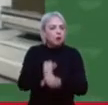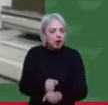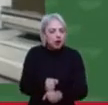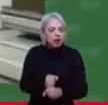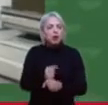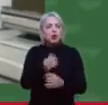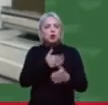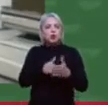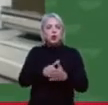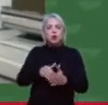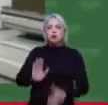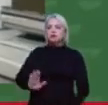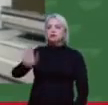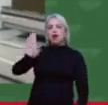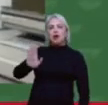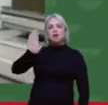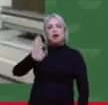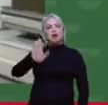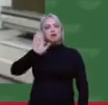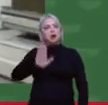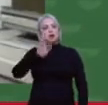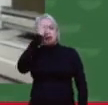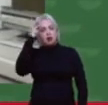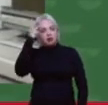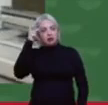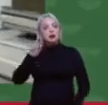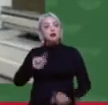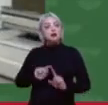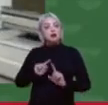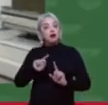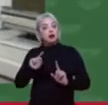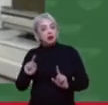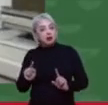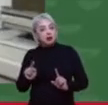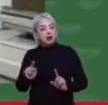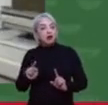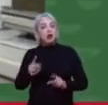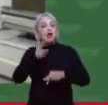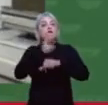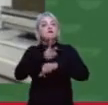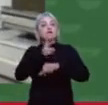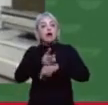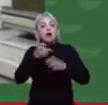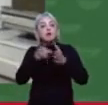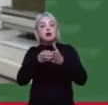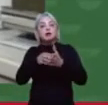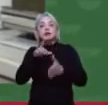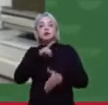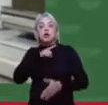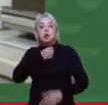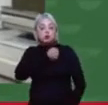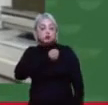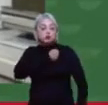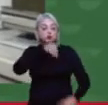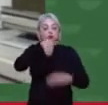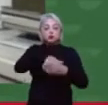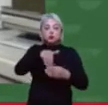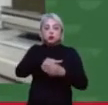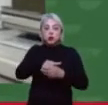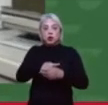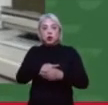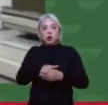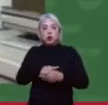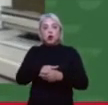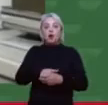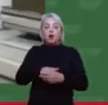que nele estão como candidatos, e aí quantas vagas esse partido vai ter pelo número de votos que atingiu o